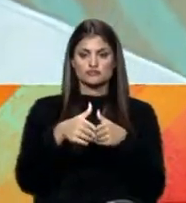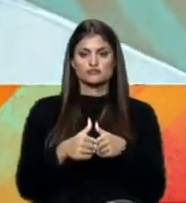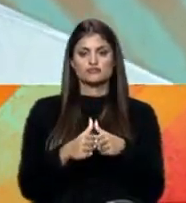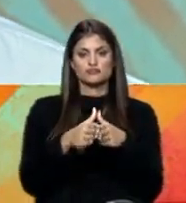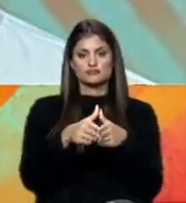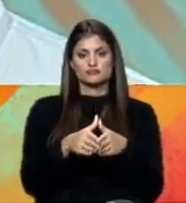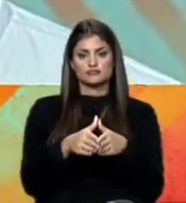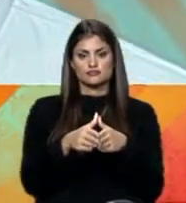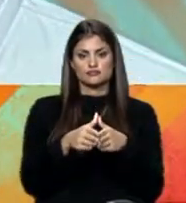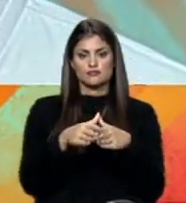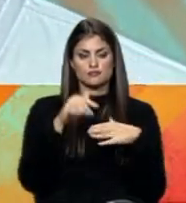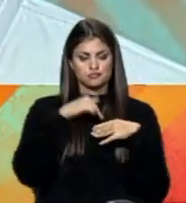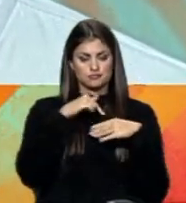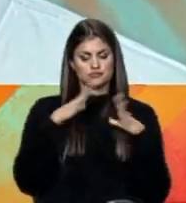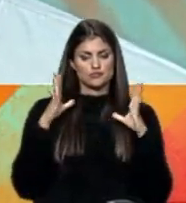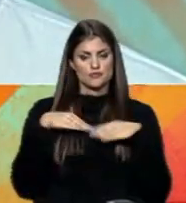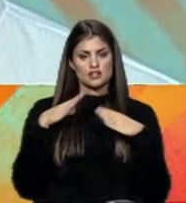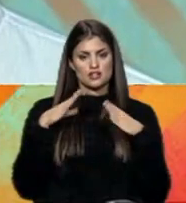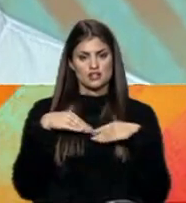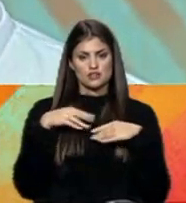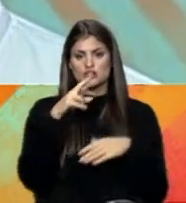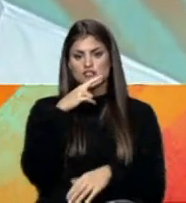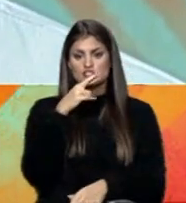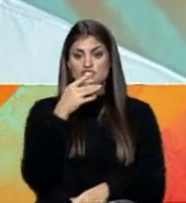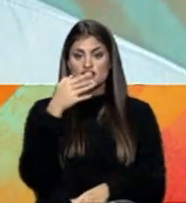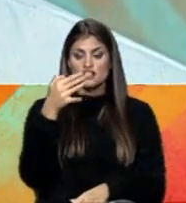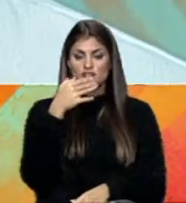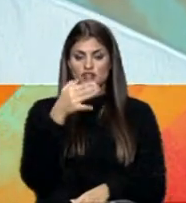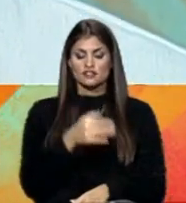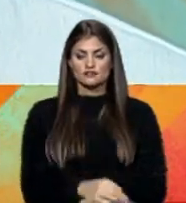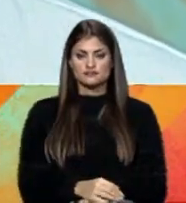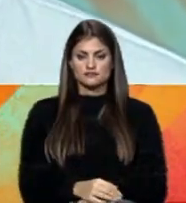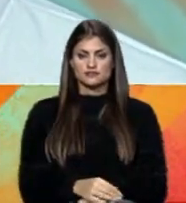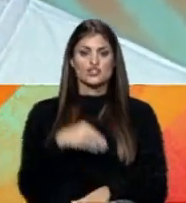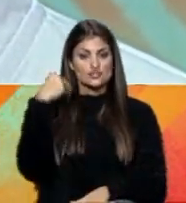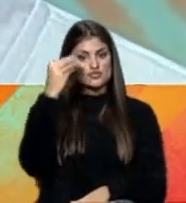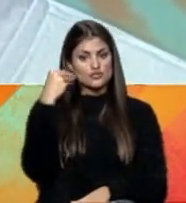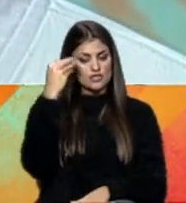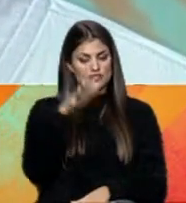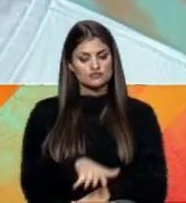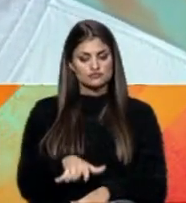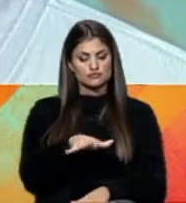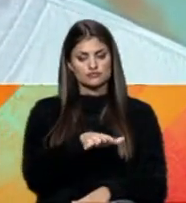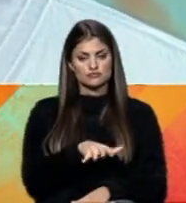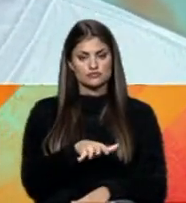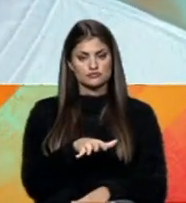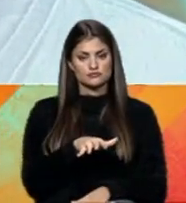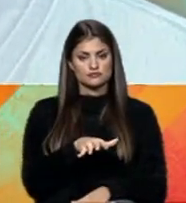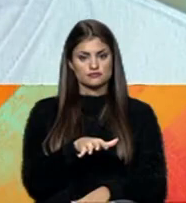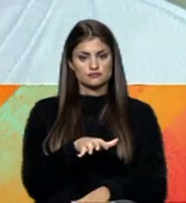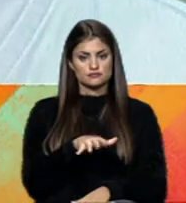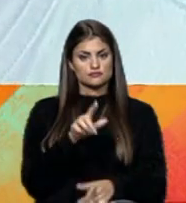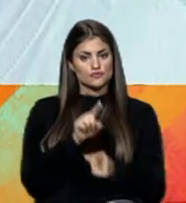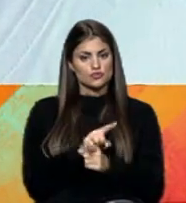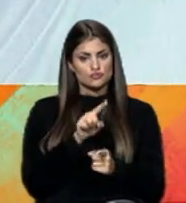no peito de um marinheiro, que estando triste cantava. Saudades da terra firme,